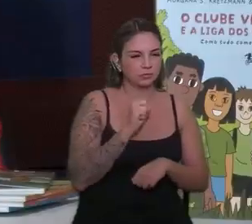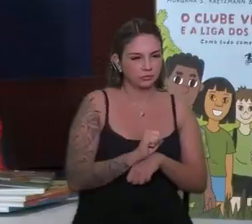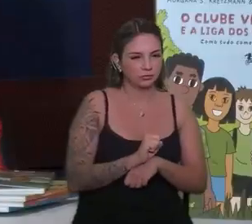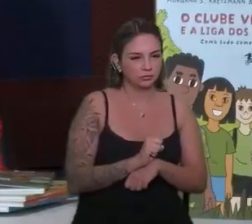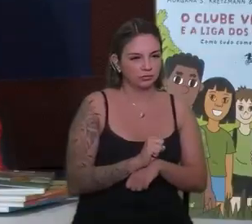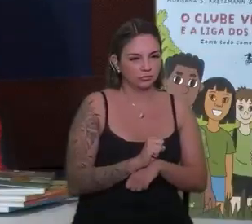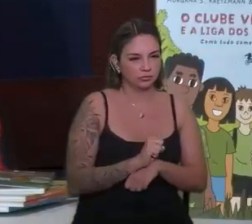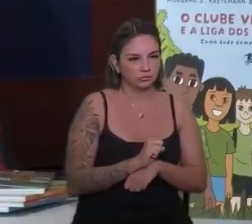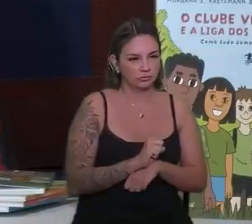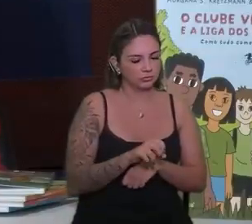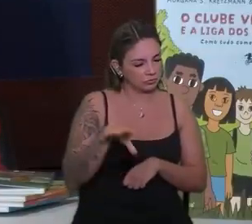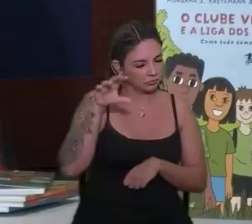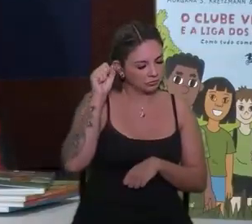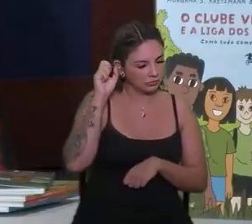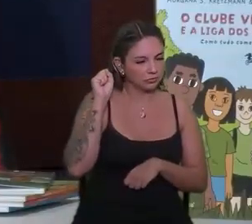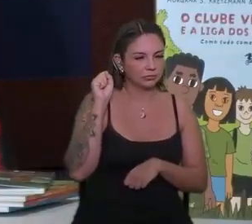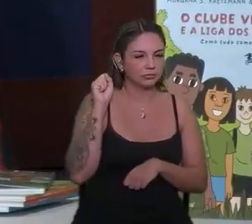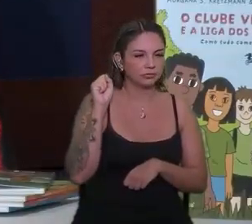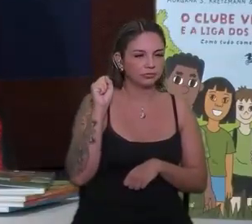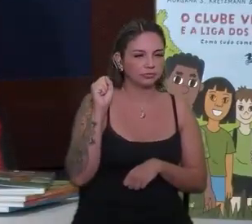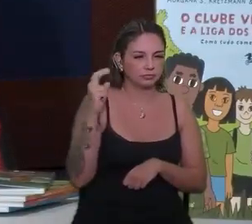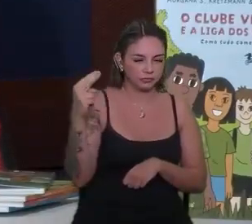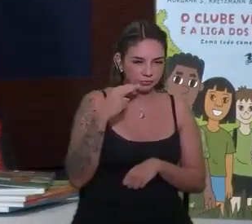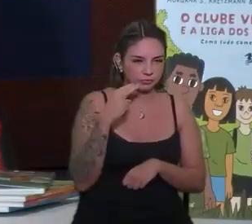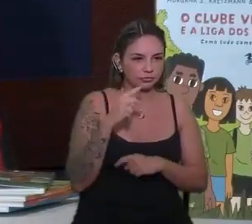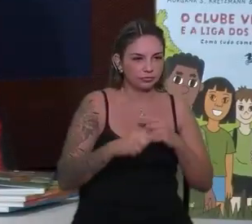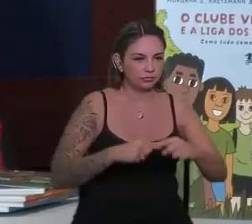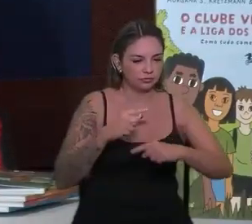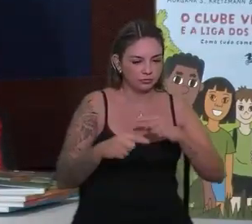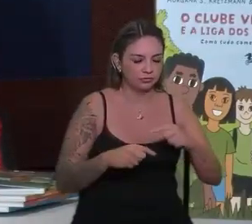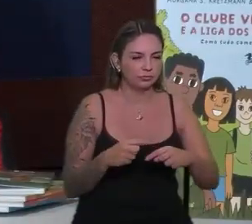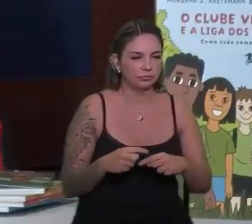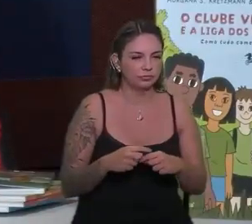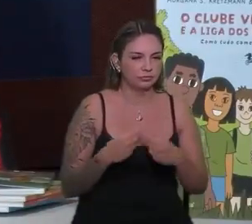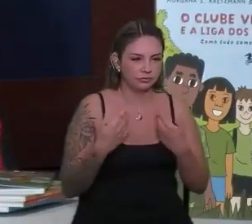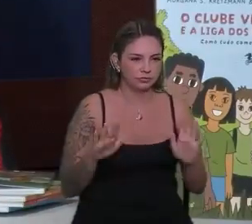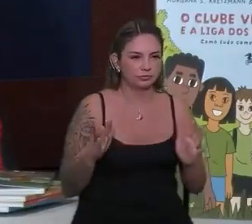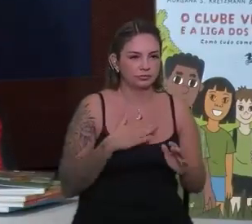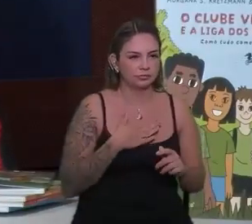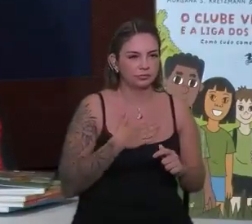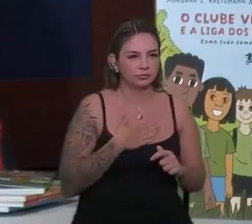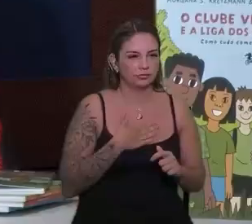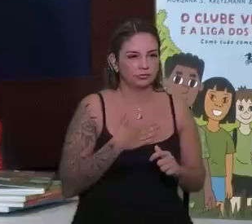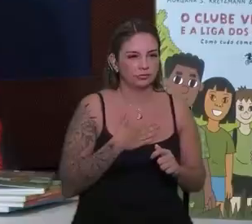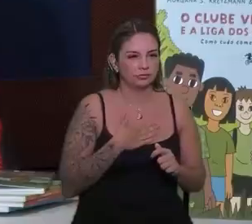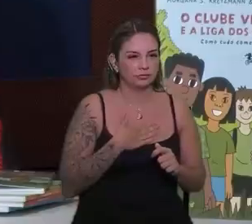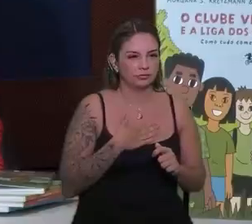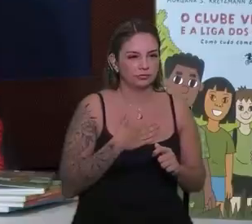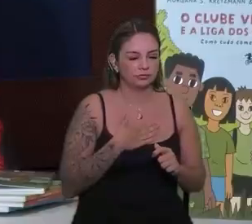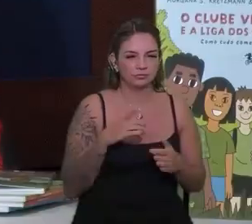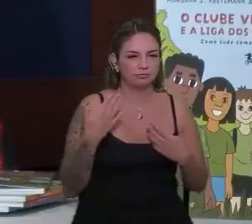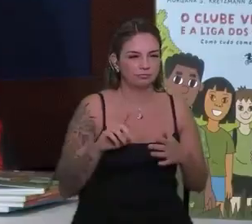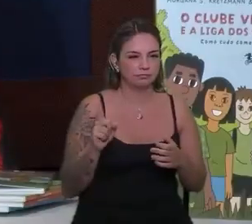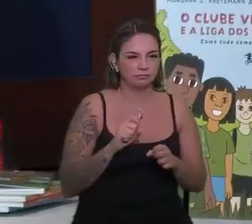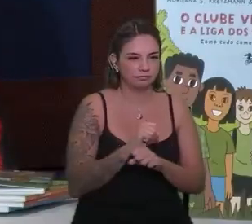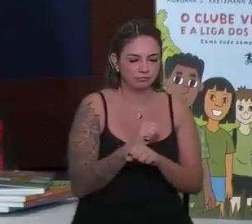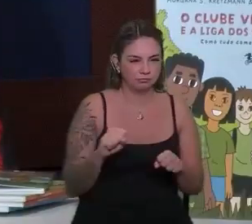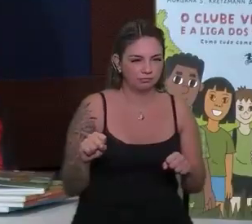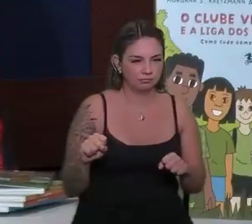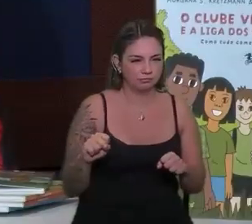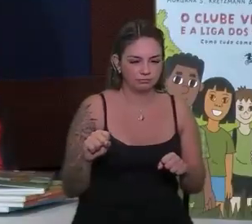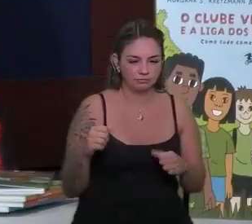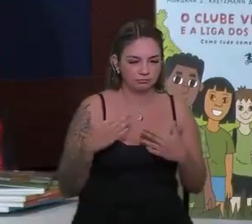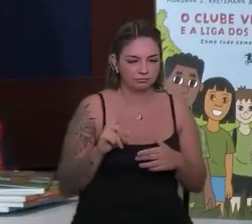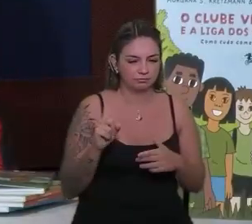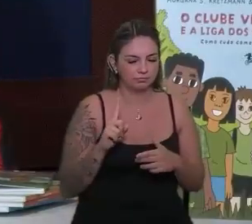parar. Me ouça passando, me veja rolando, e me deixa a sede aplacar. Não quero arrebentar,